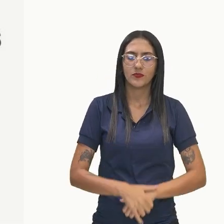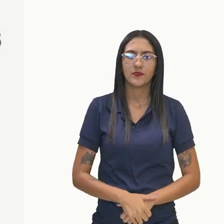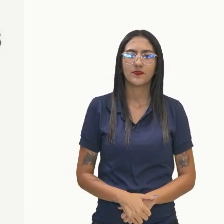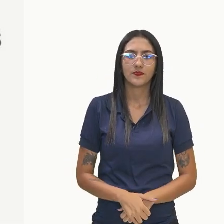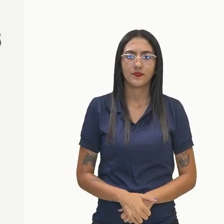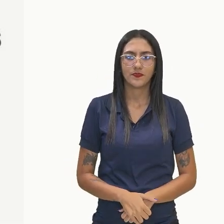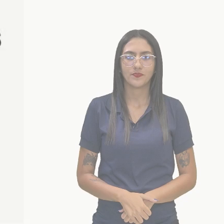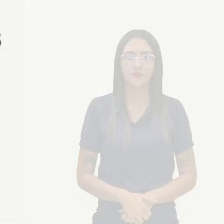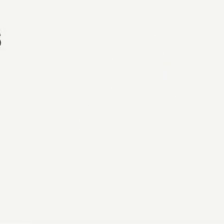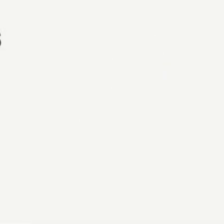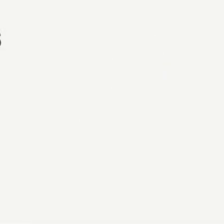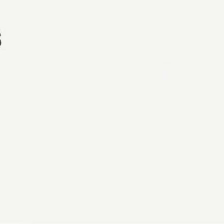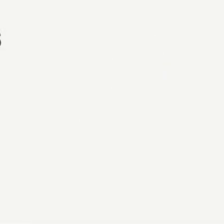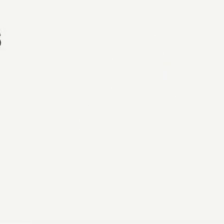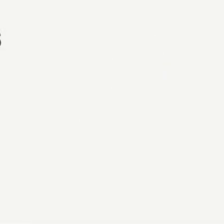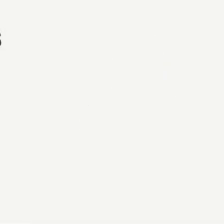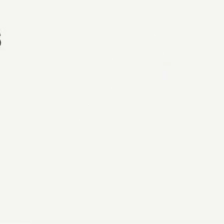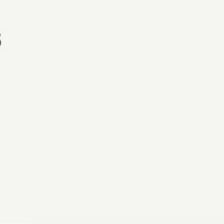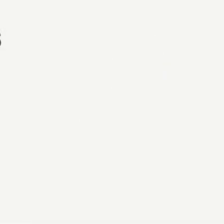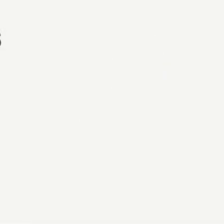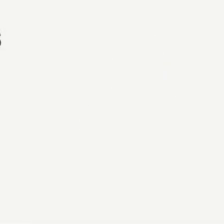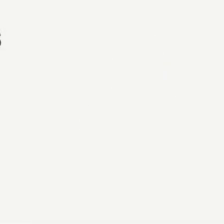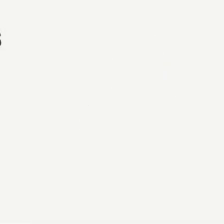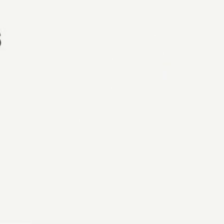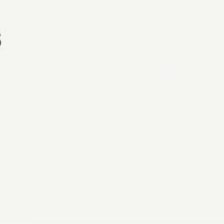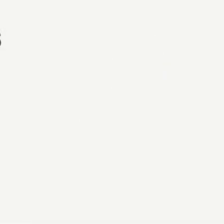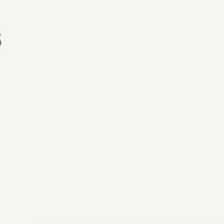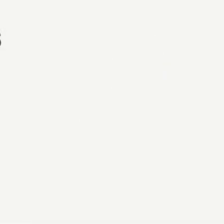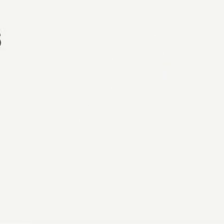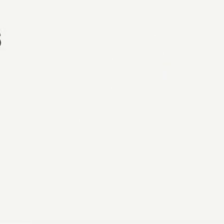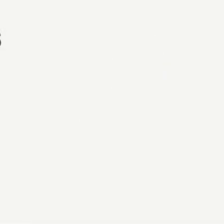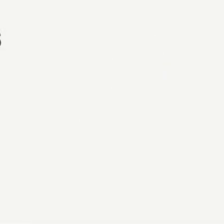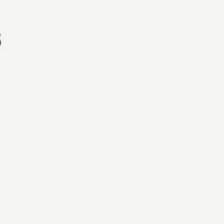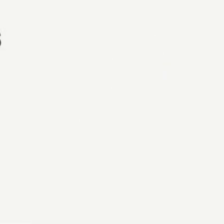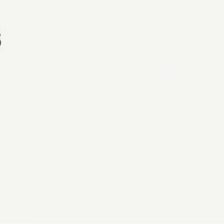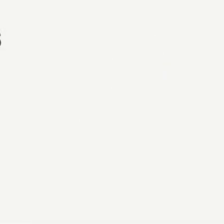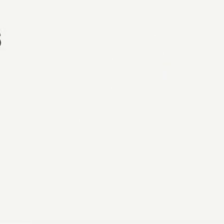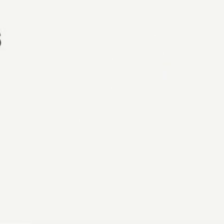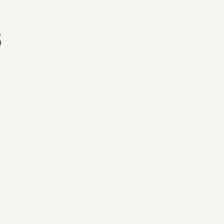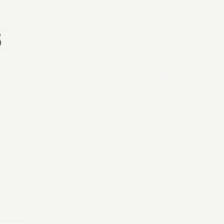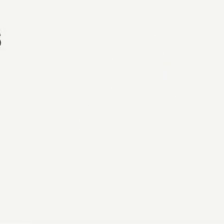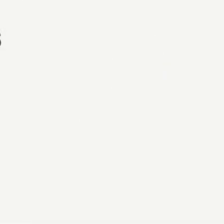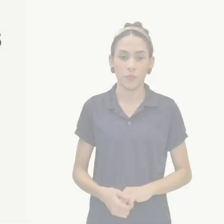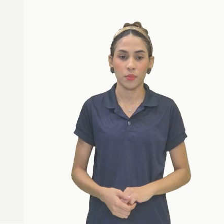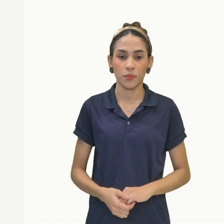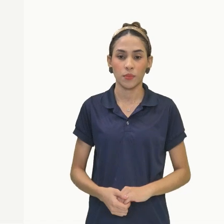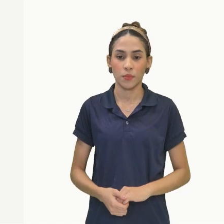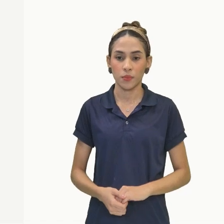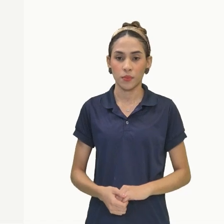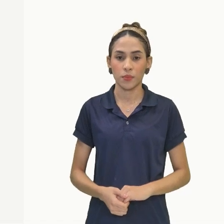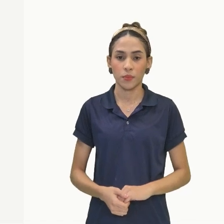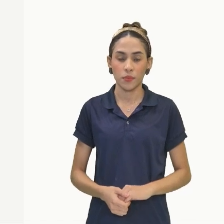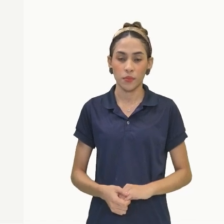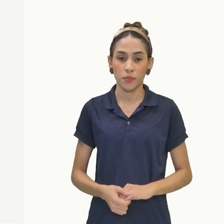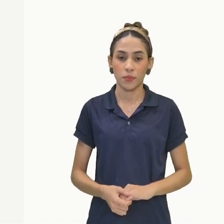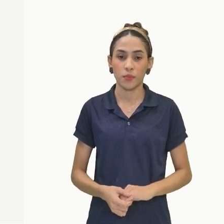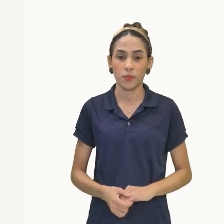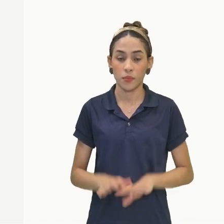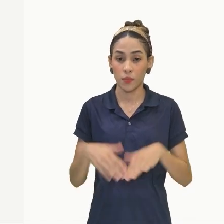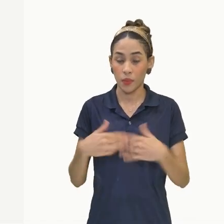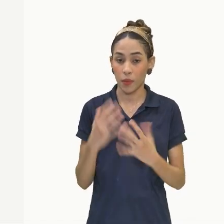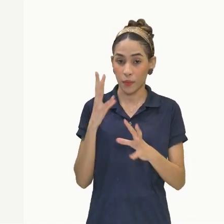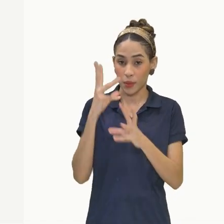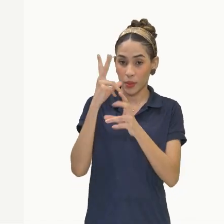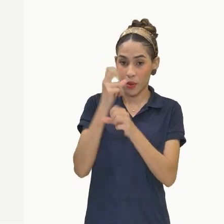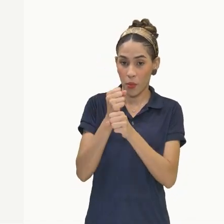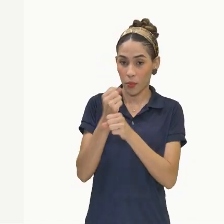calcular é a resistência interna, utilizando essa equação aqui, como eu já havia explicado. E aí, na solução, aqui, ó, nós